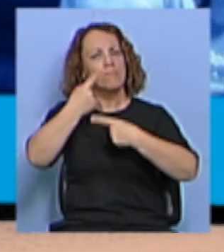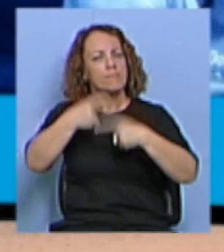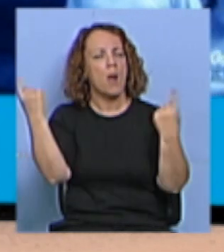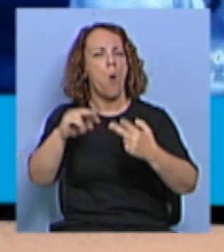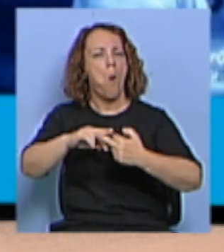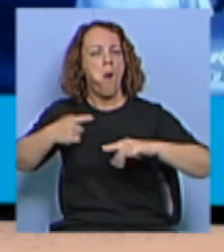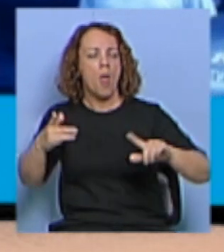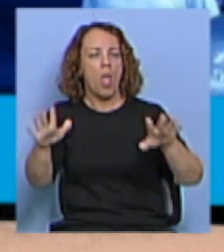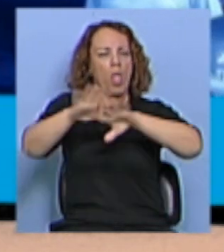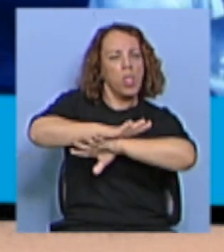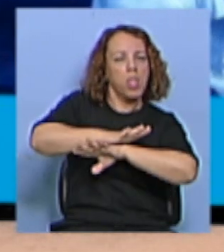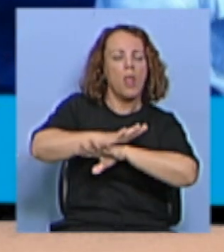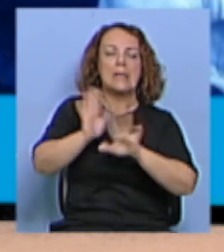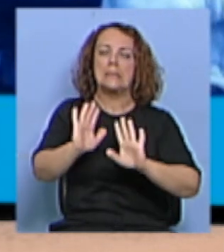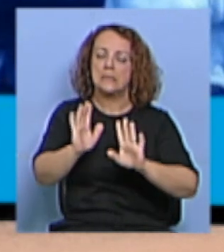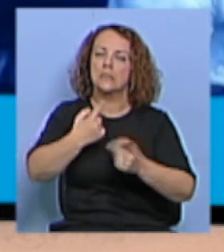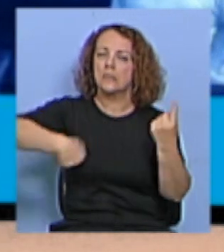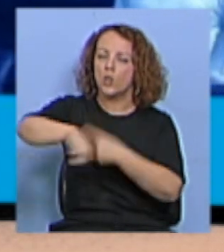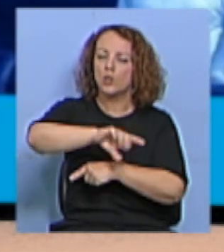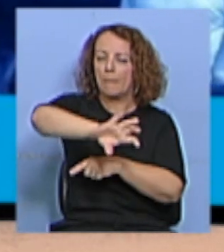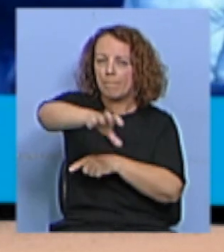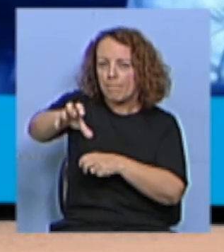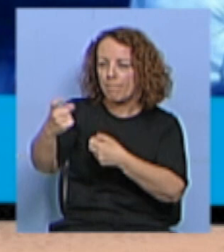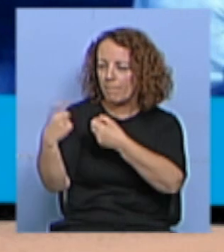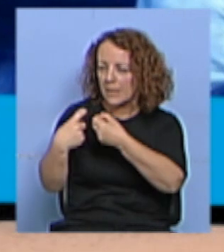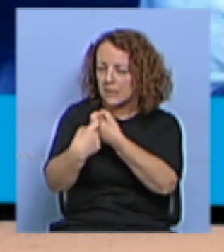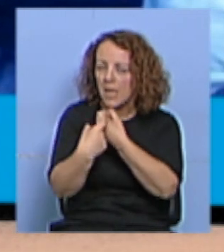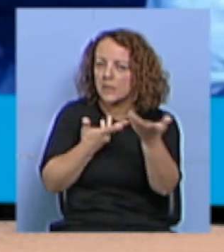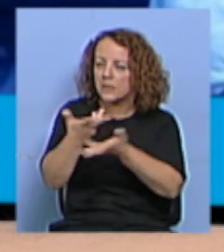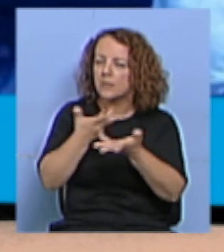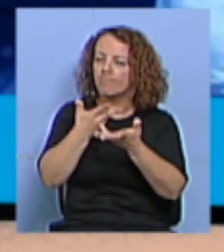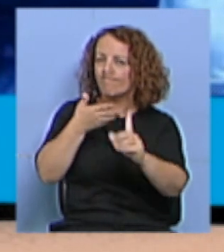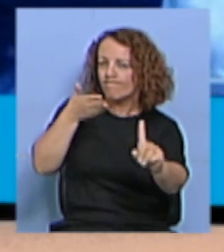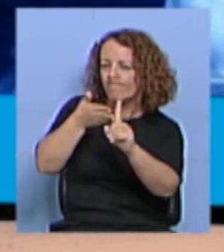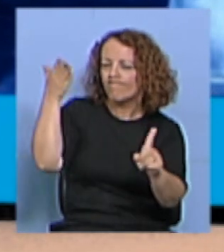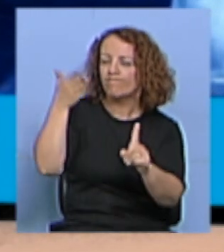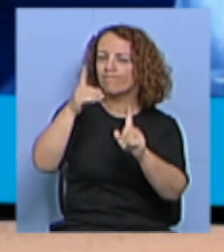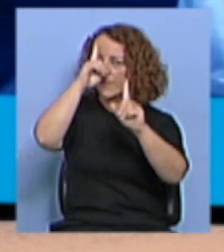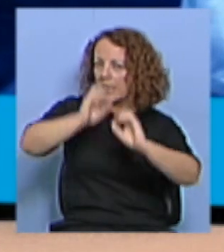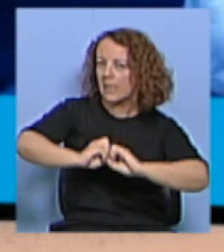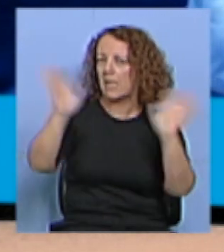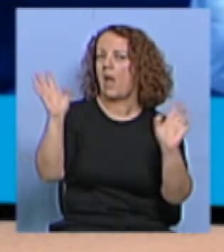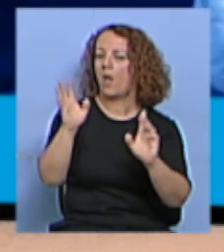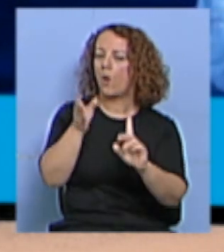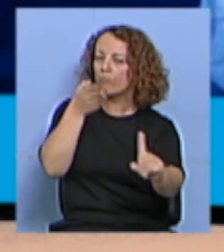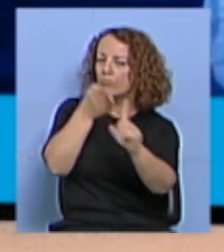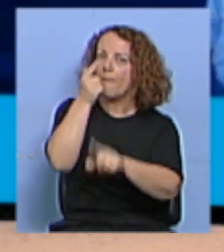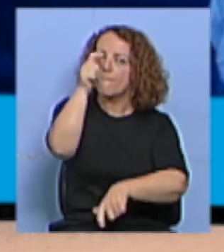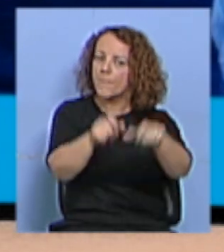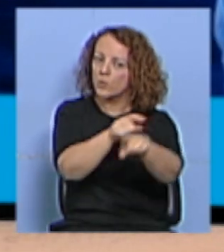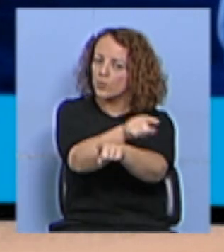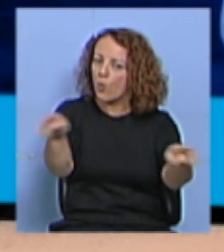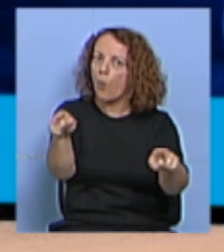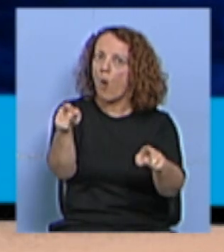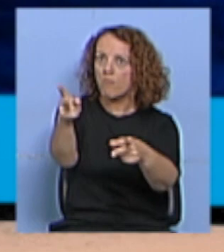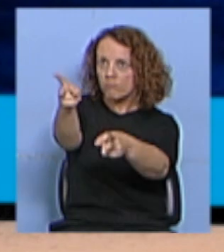nossos parceiros, perceber o que é que podem ser mensagens claras, fidedignas e adequadas à pessoa que as vai ouvir. É muito importante